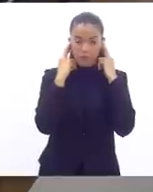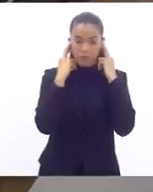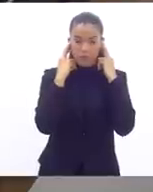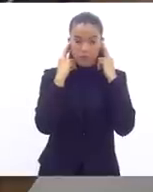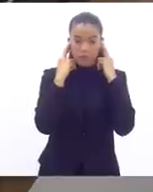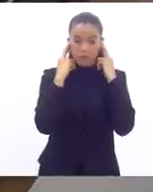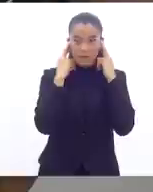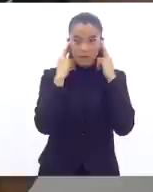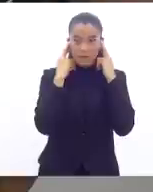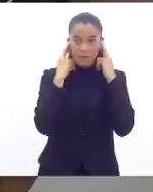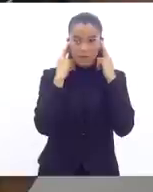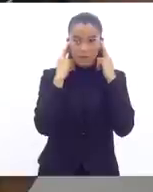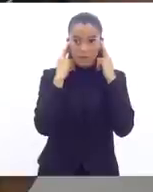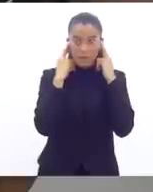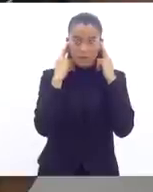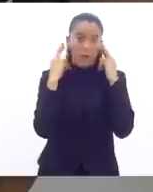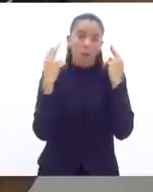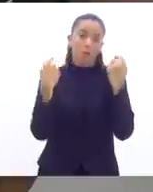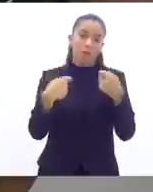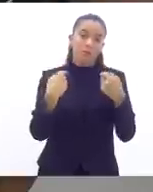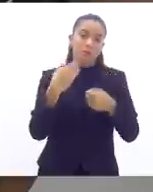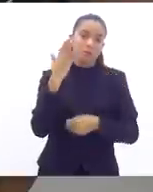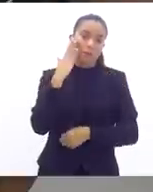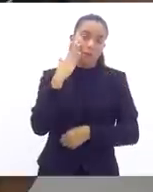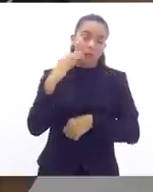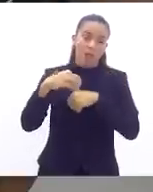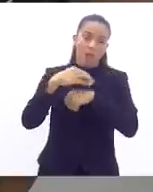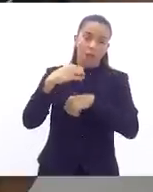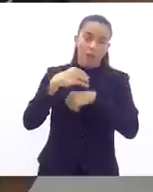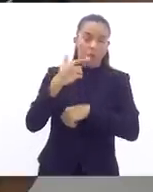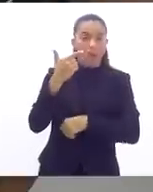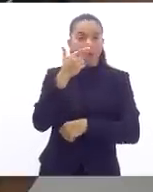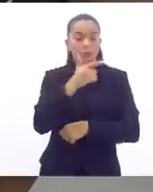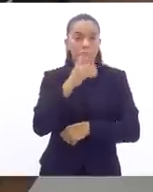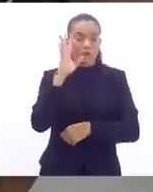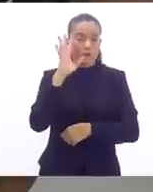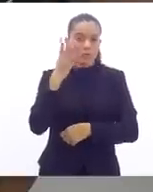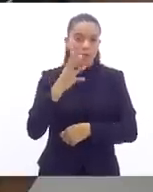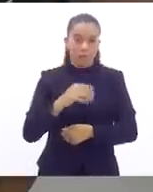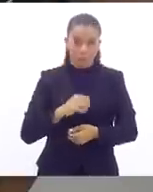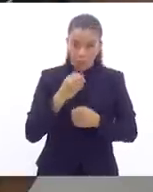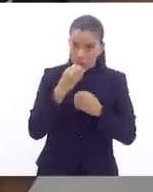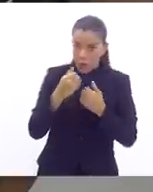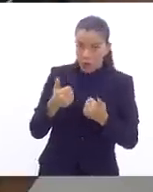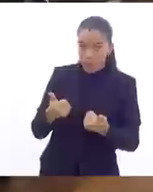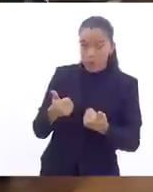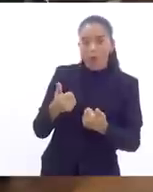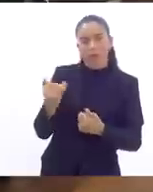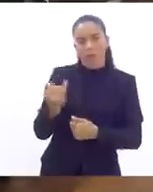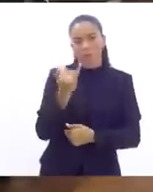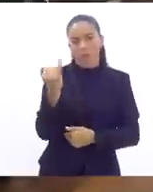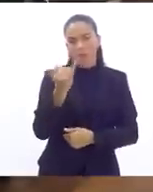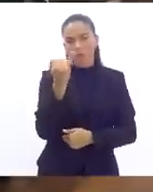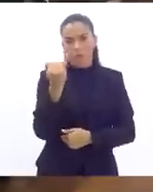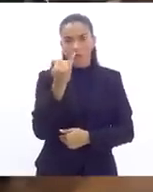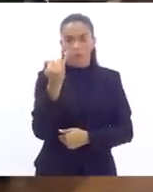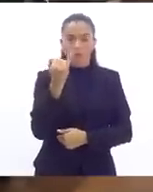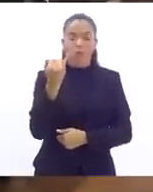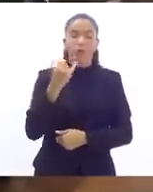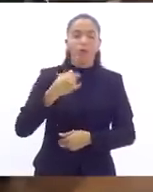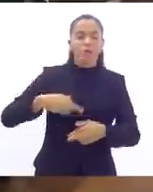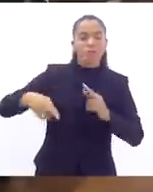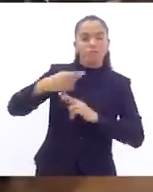então preciso saber o que está acontecendo que a gente possa verificar o tratamento tá bom isso é importantíssimo esse